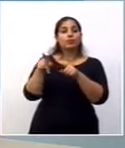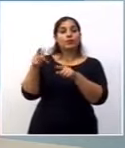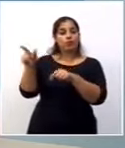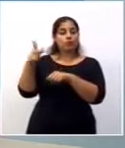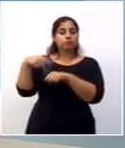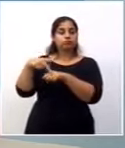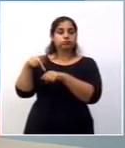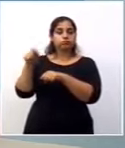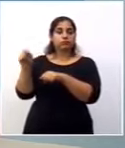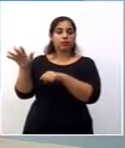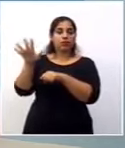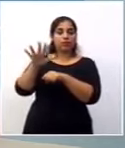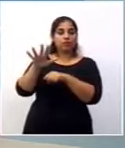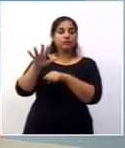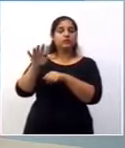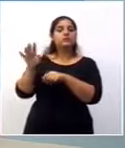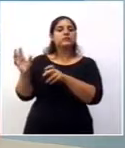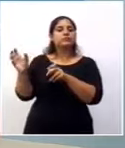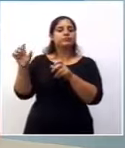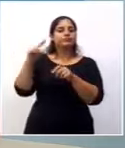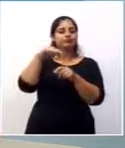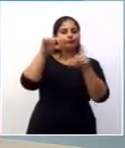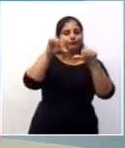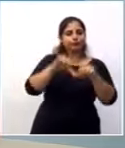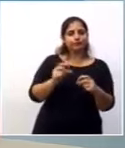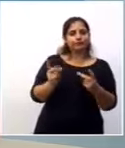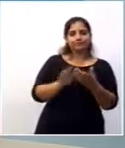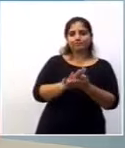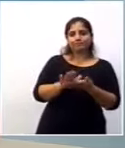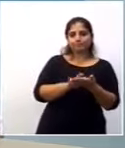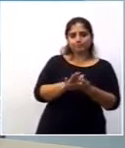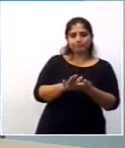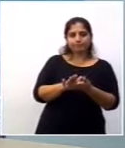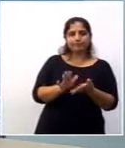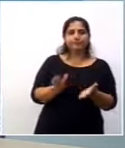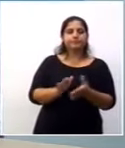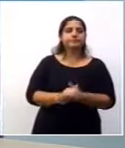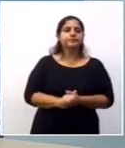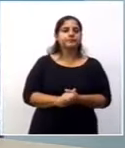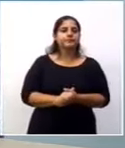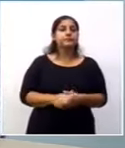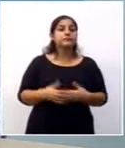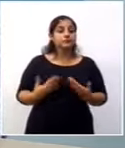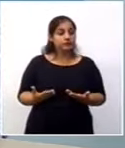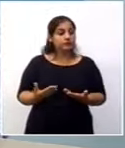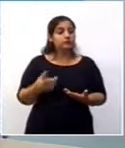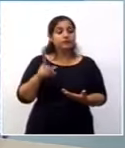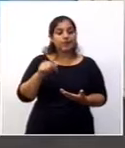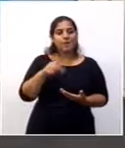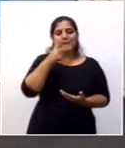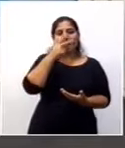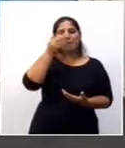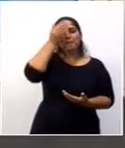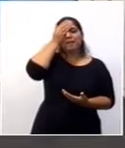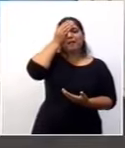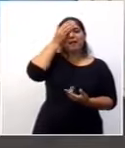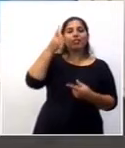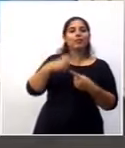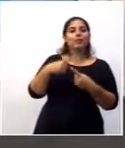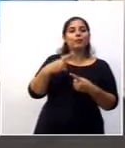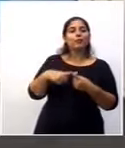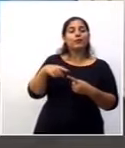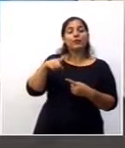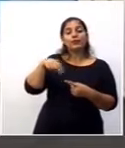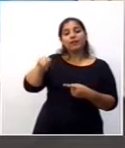né, nós tivemos uma queda, um declínio do ciclo. E, aliás, foi biopirataria, porque roubaram as mudas lá